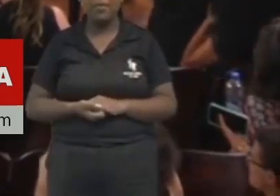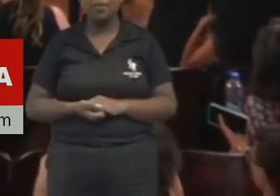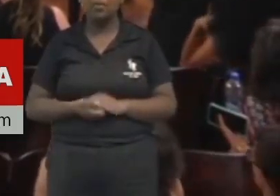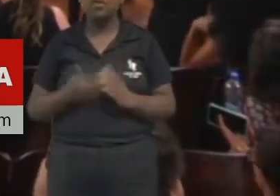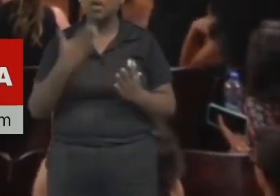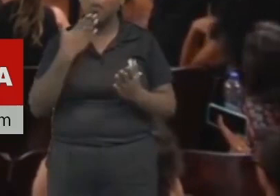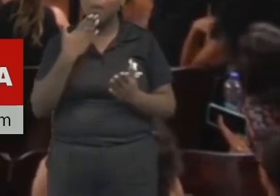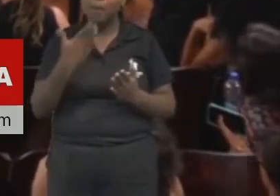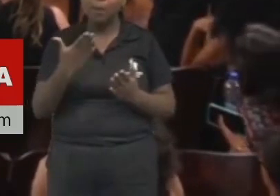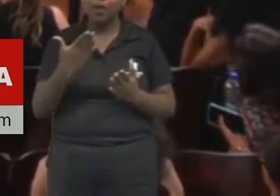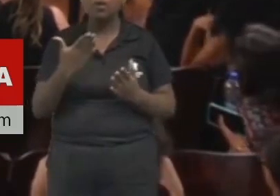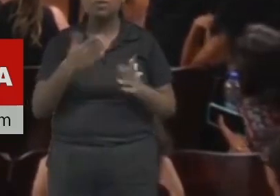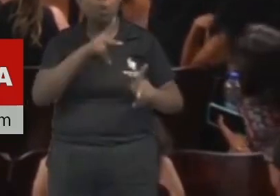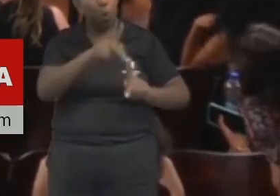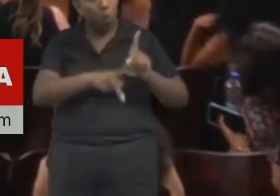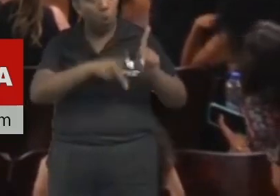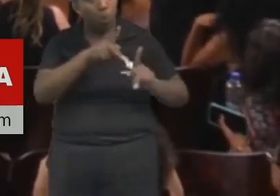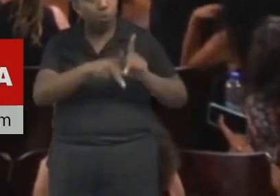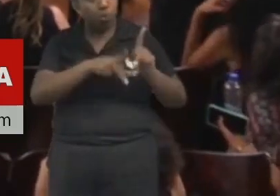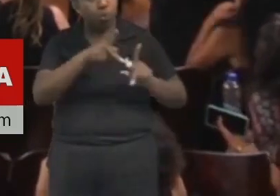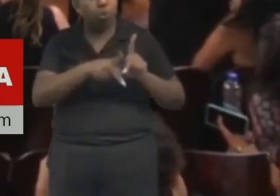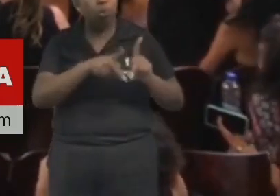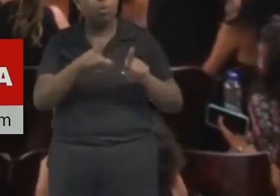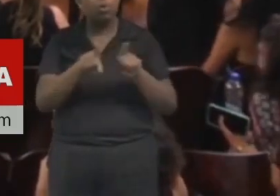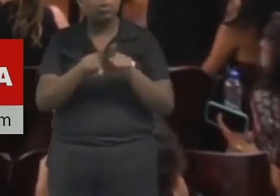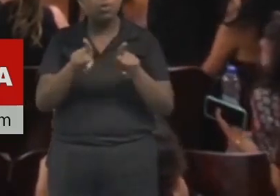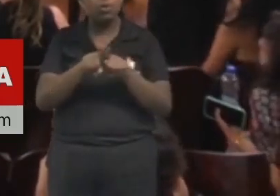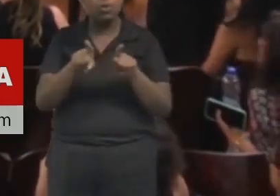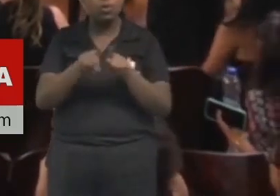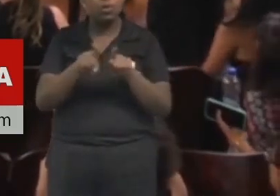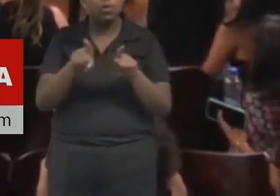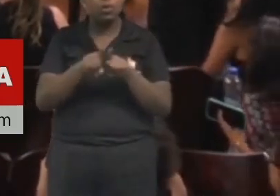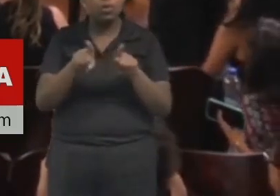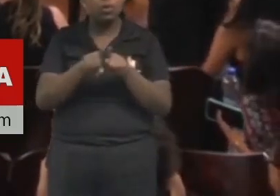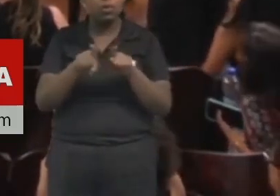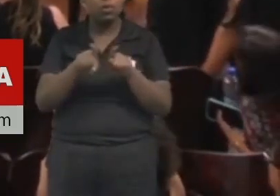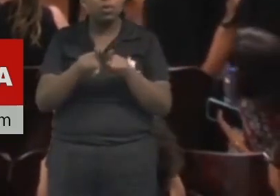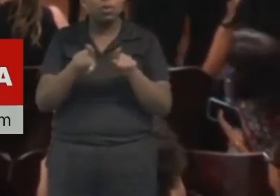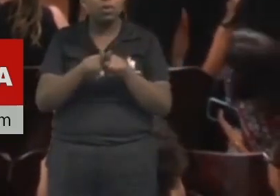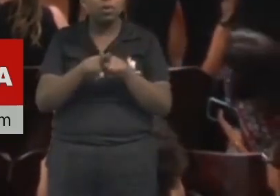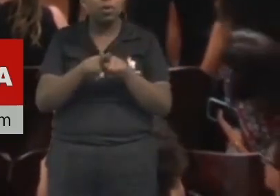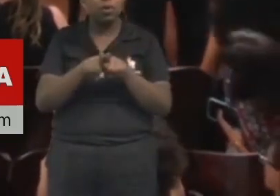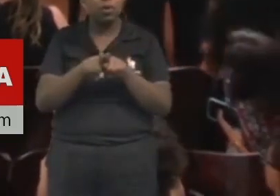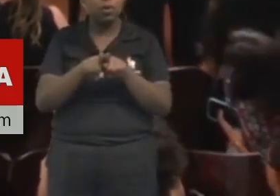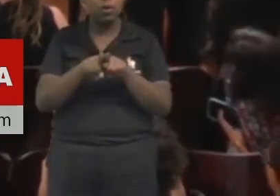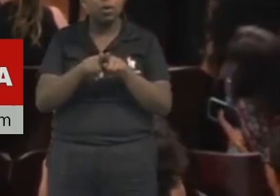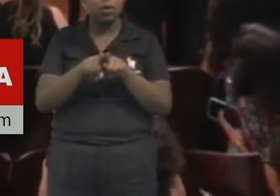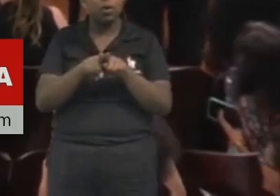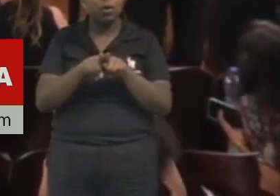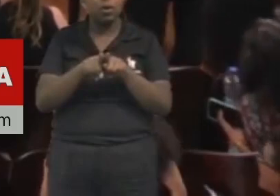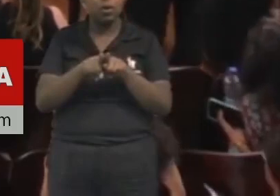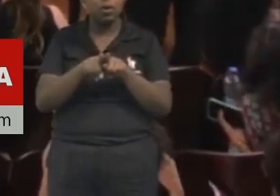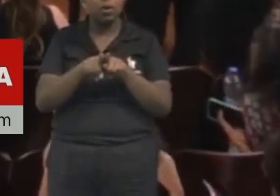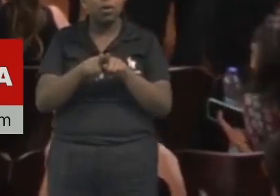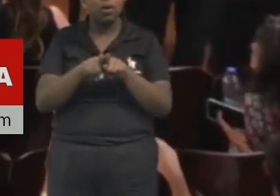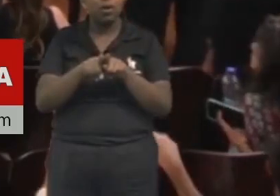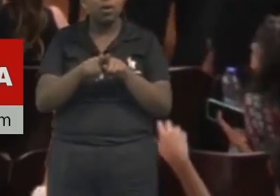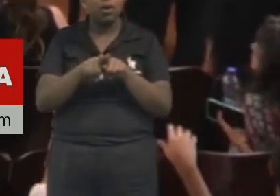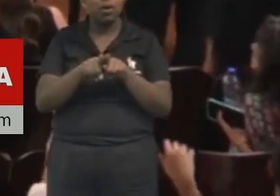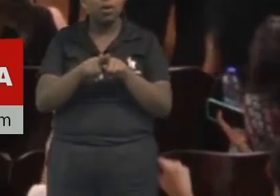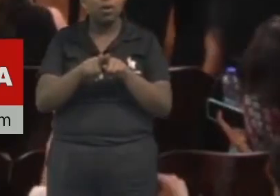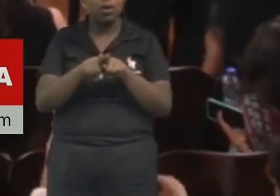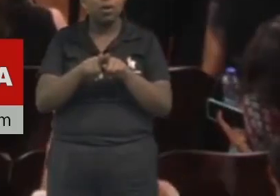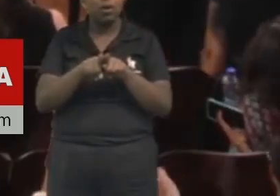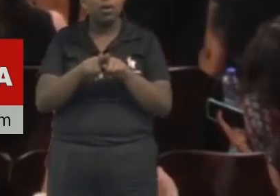Eu peço ao público também que... eu peço ridículo? Ao público, por favor. Eu sou um ridículo, então. Retira aí o meu nome. É isso que